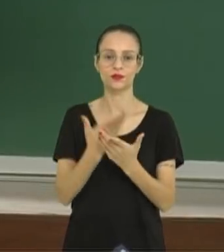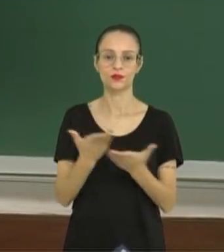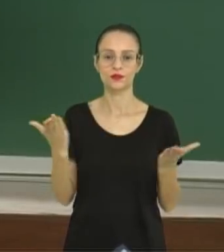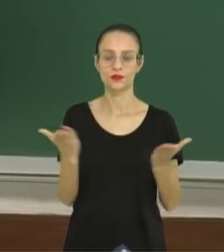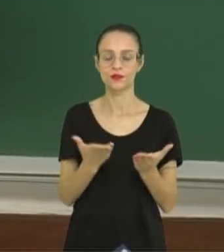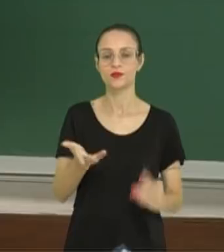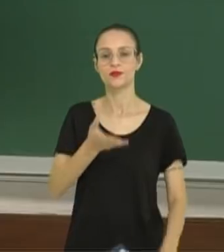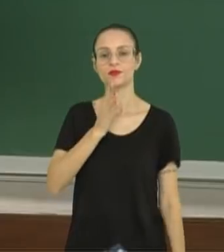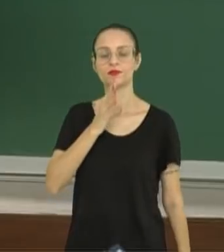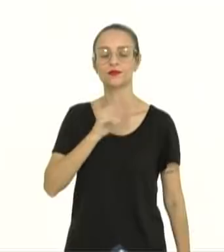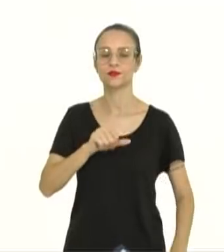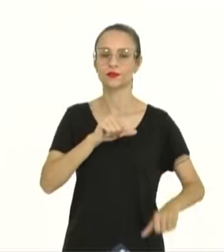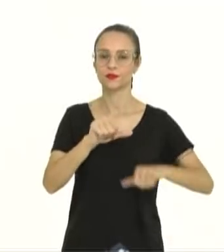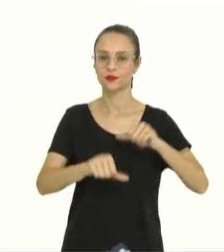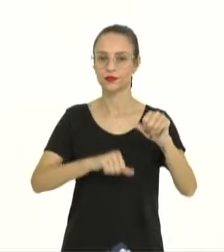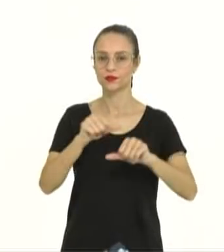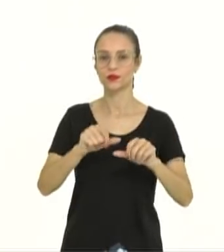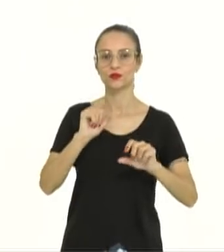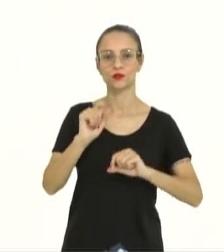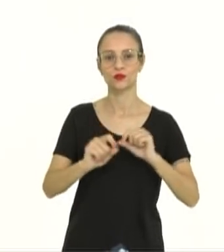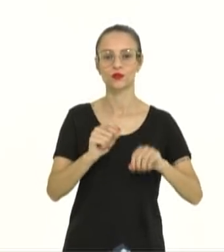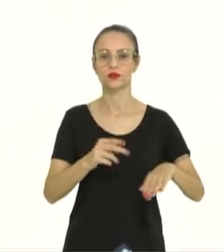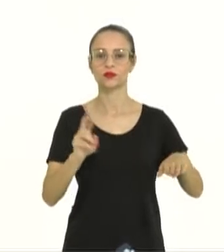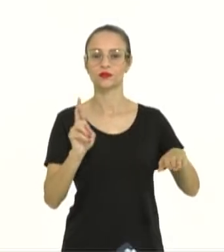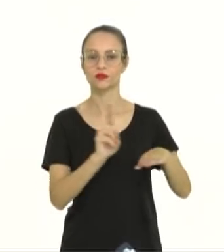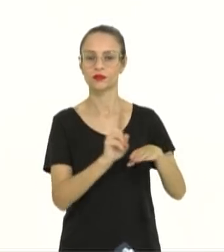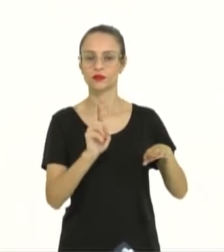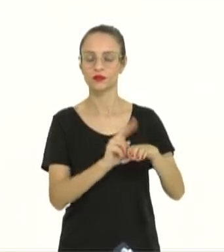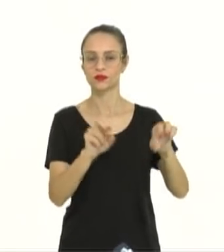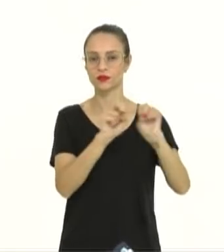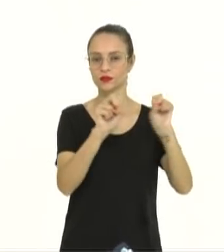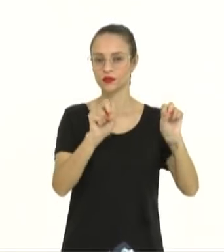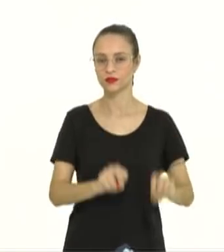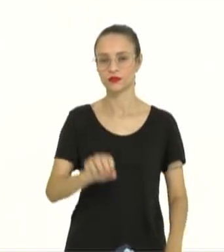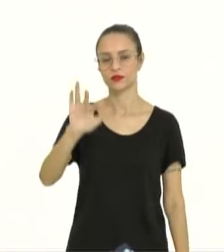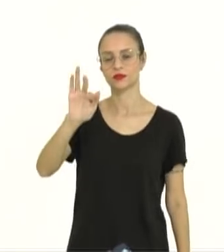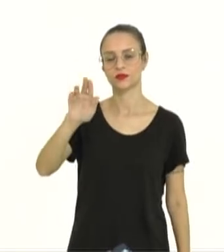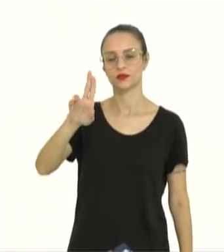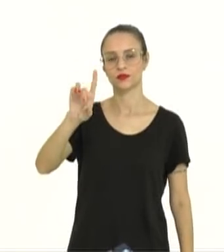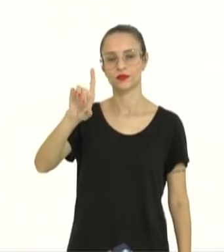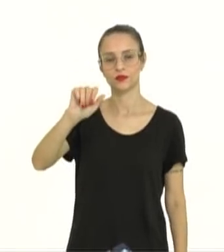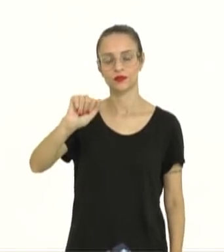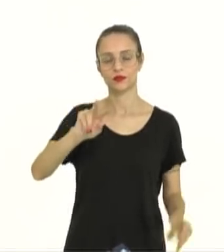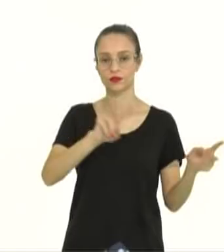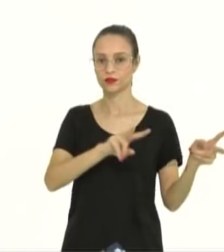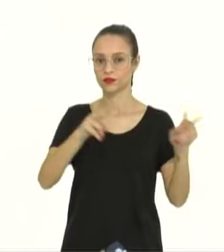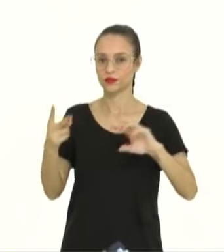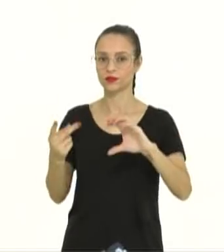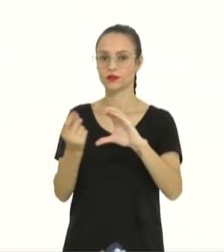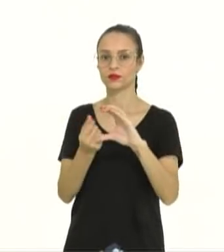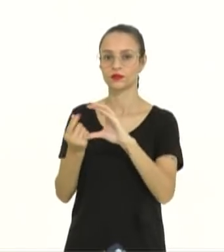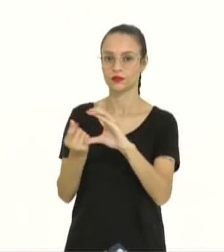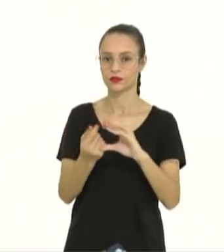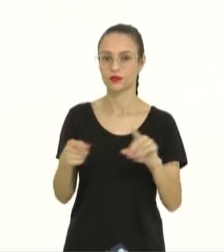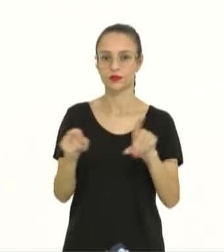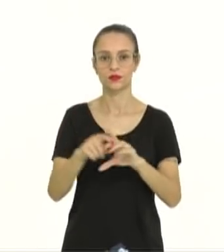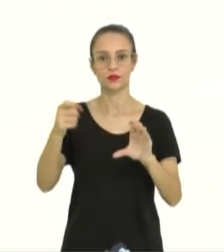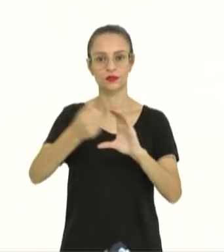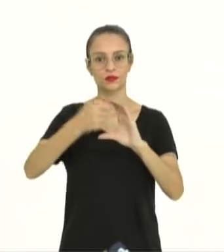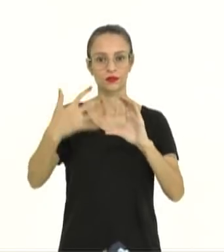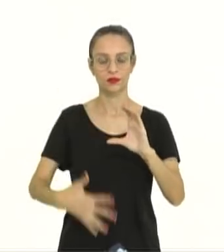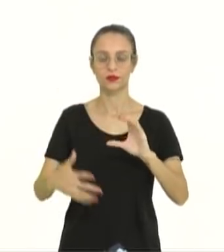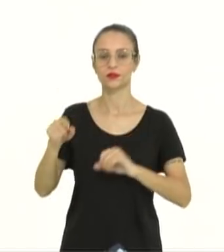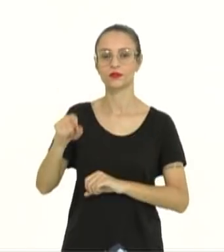conhecer as mudanças da transição do feudalismo, do sistema feudal da Idade Média, para o capitalismo, bem como as características da